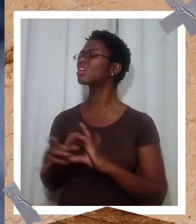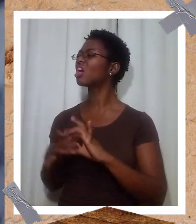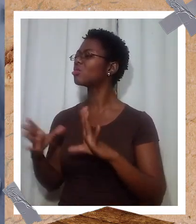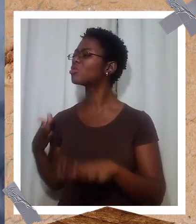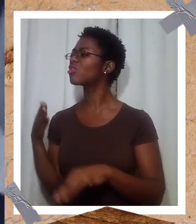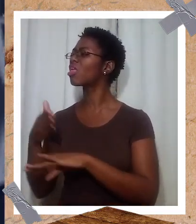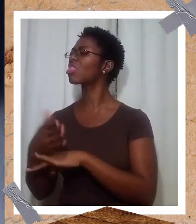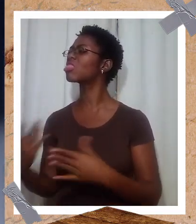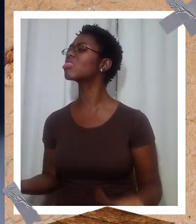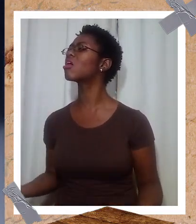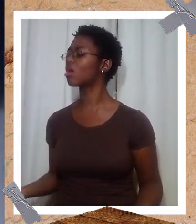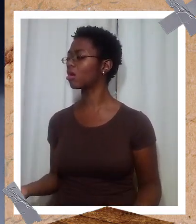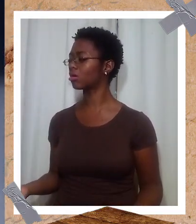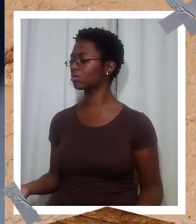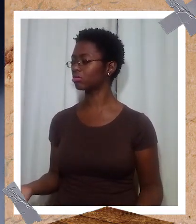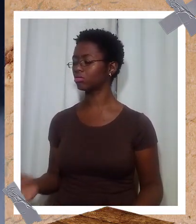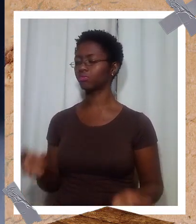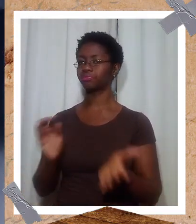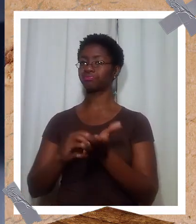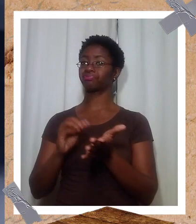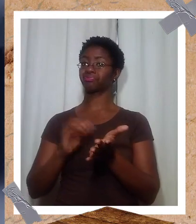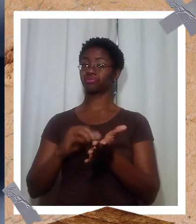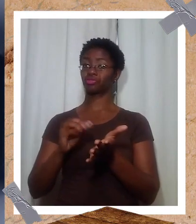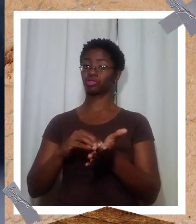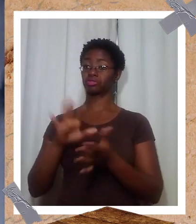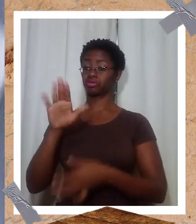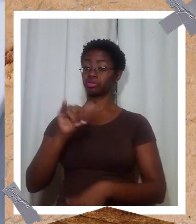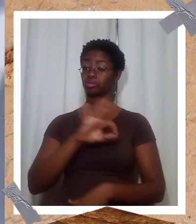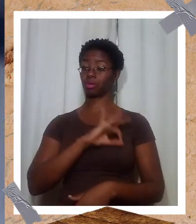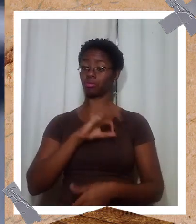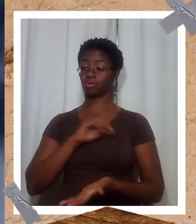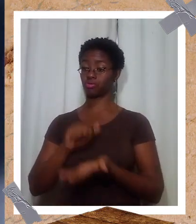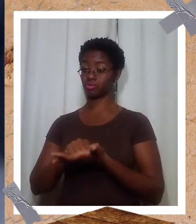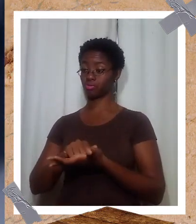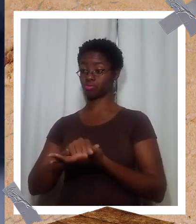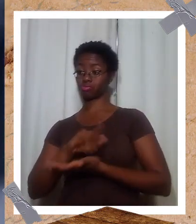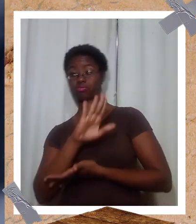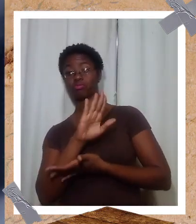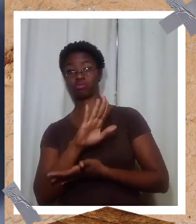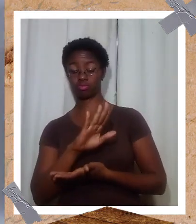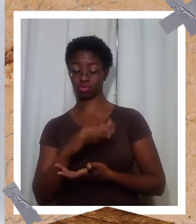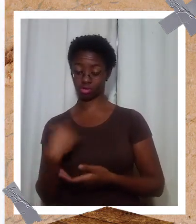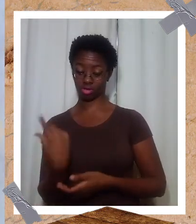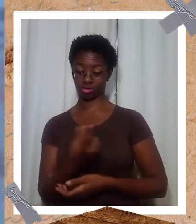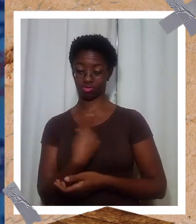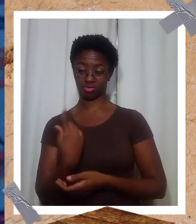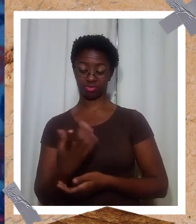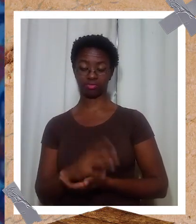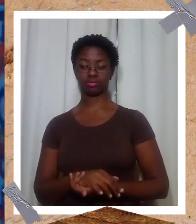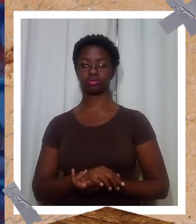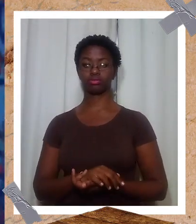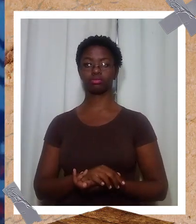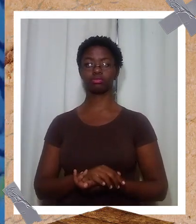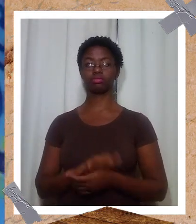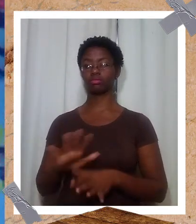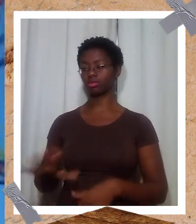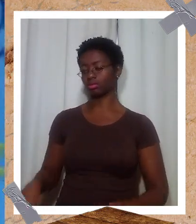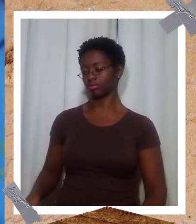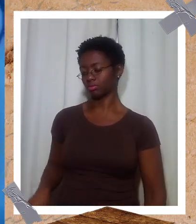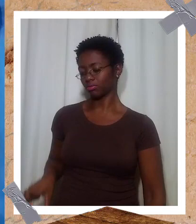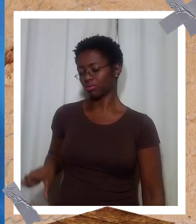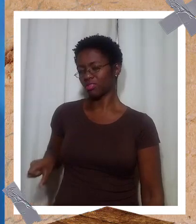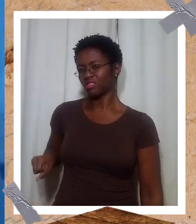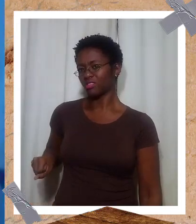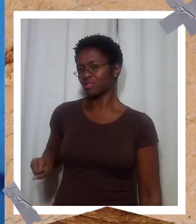vila. Só faltou chamar a polícia para nos retirar de um espaço que também era nosso por direito. Apertei a mão do meu filho e fiz